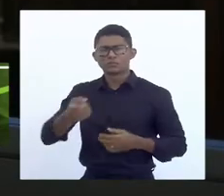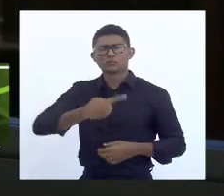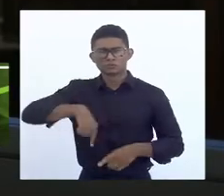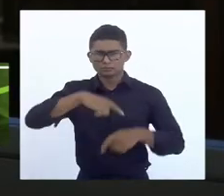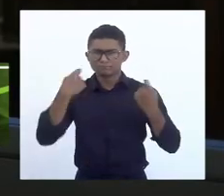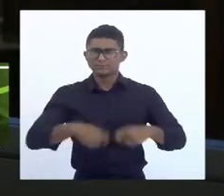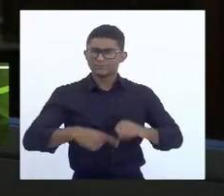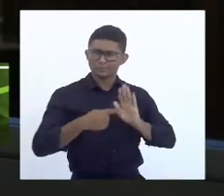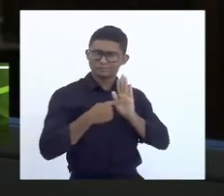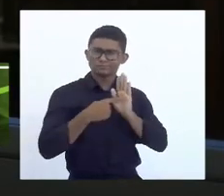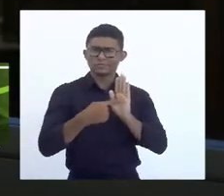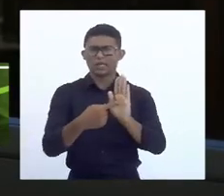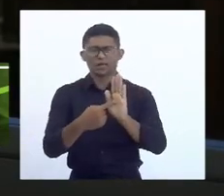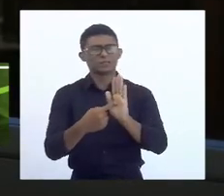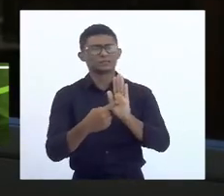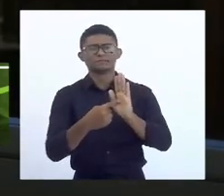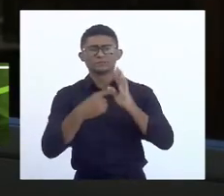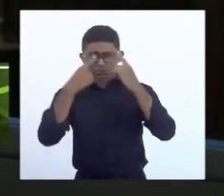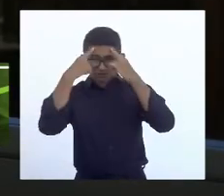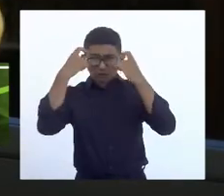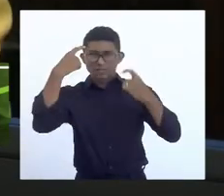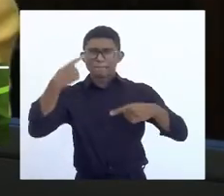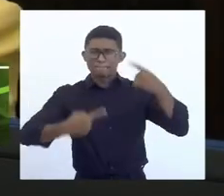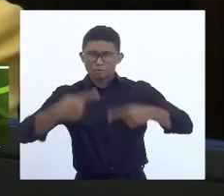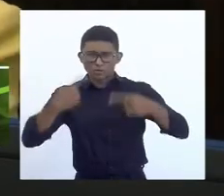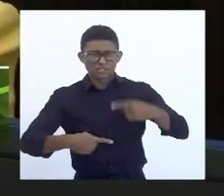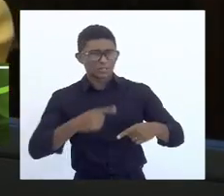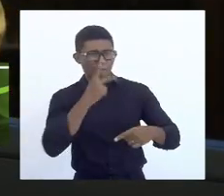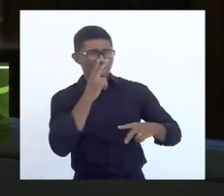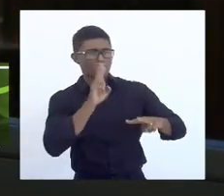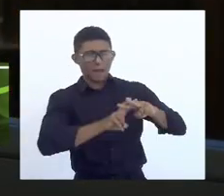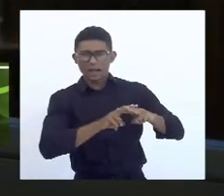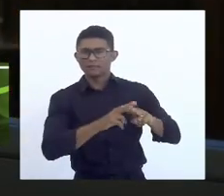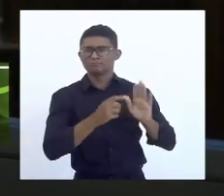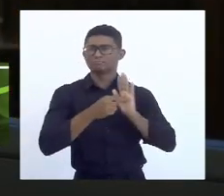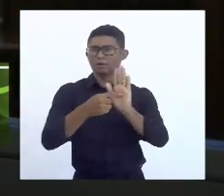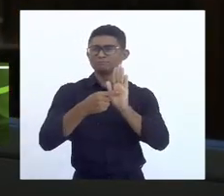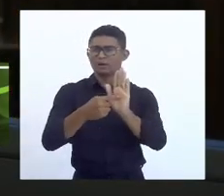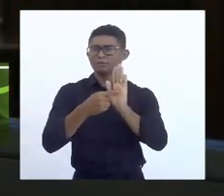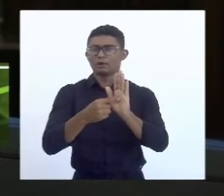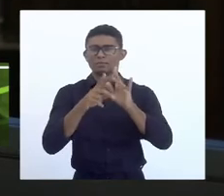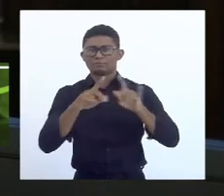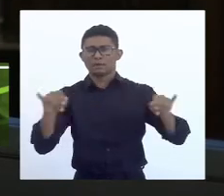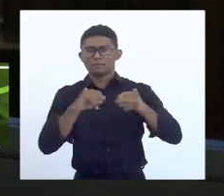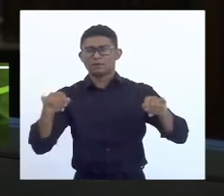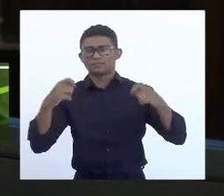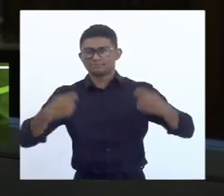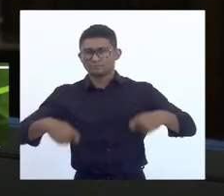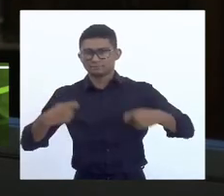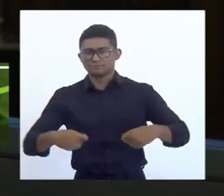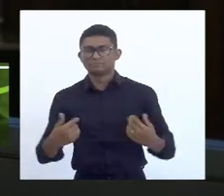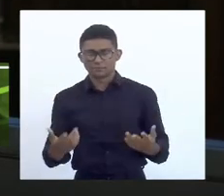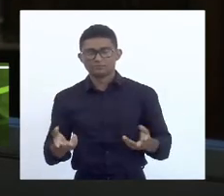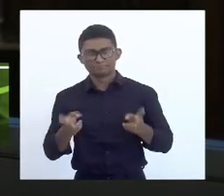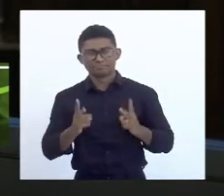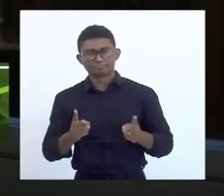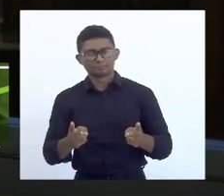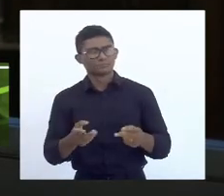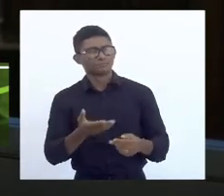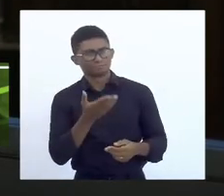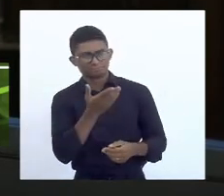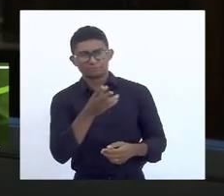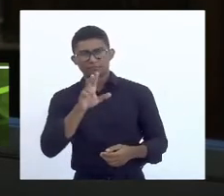violência política ela é institucionalizada. Então, seguimos aqui. Muito obrigada. Tem a nossa solidariedade, Isa